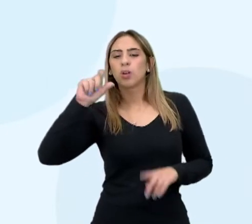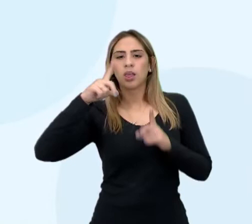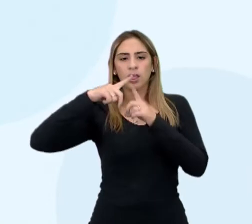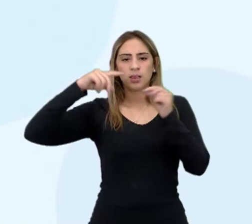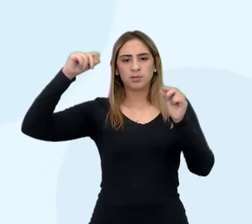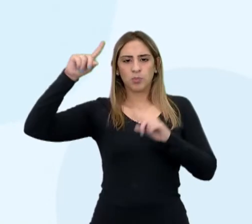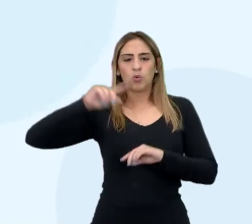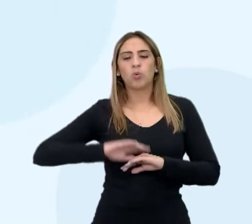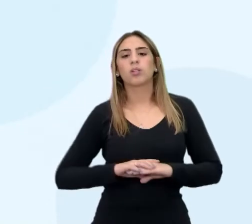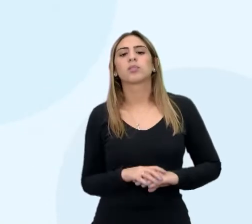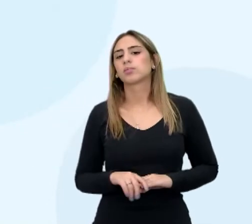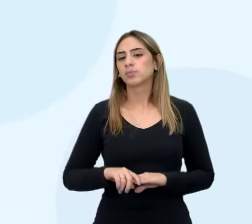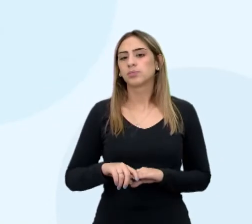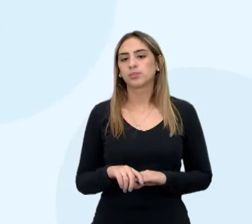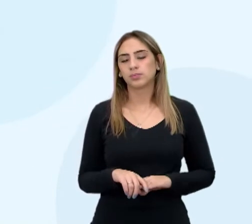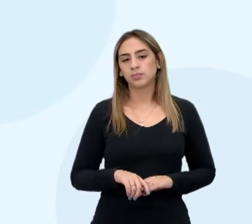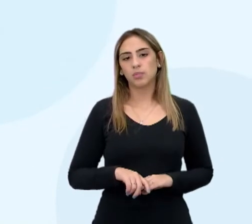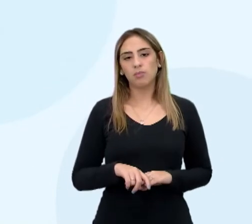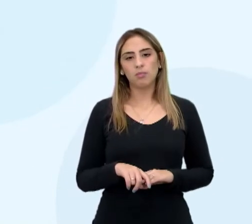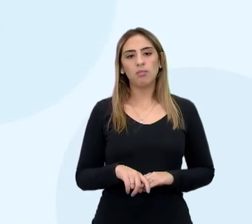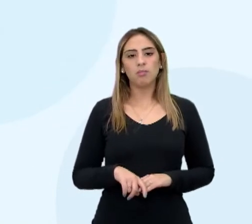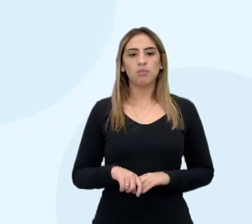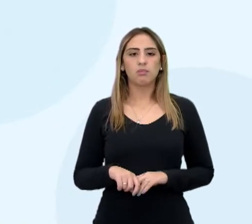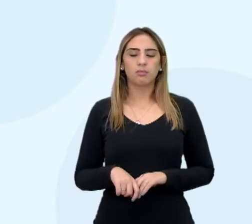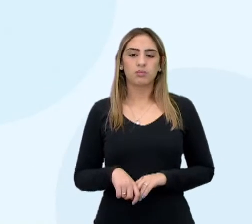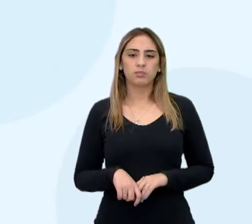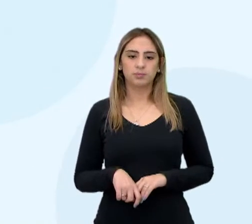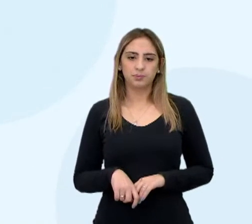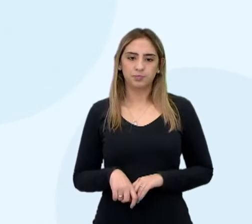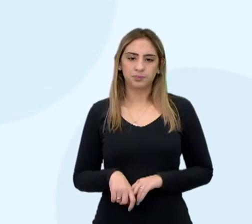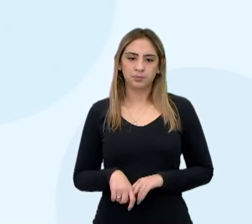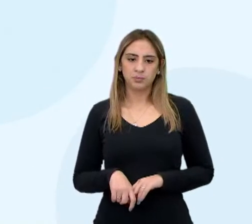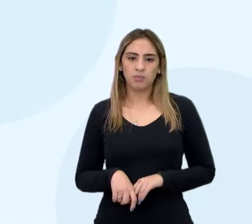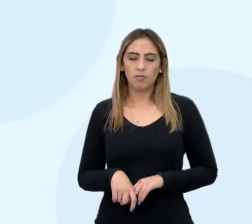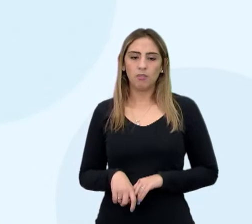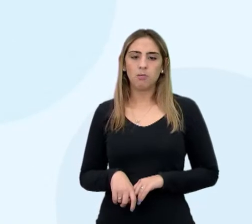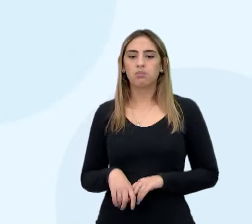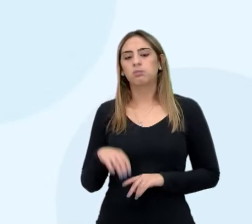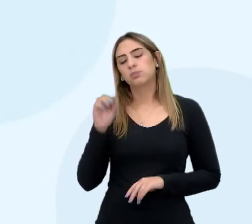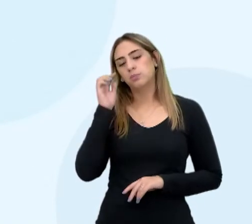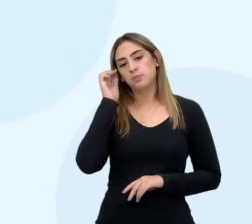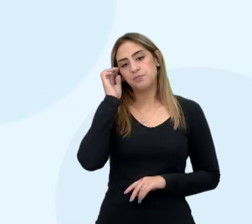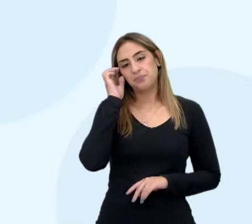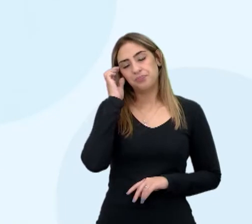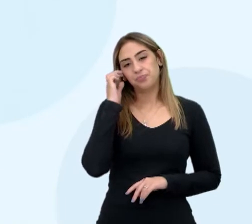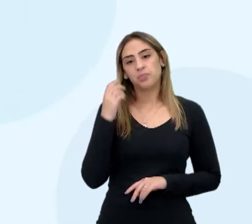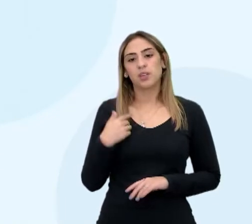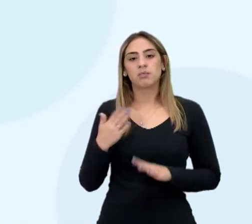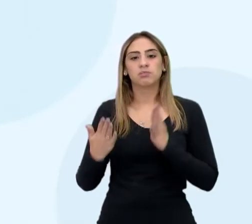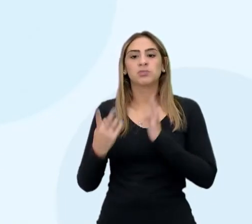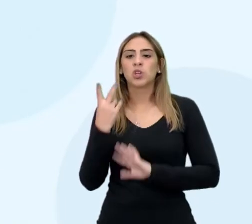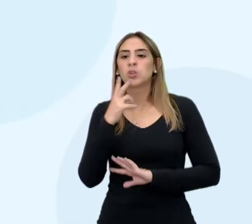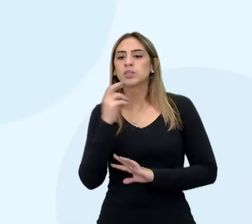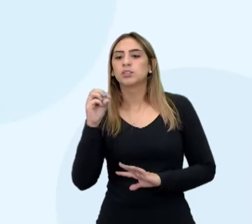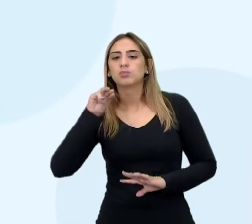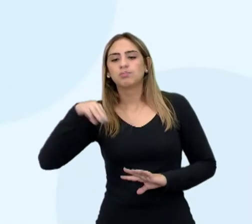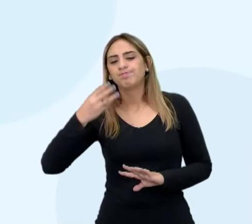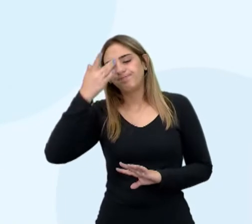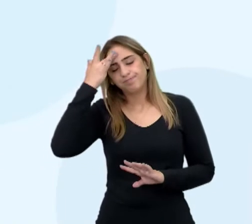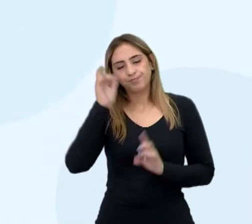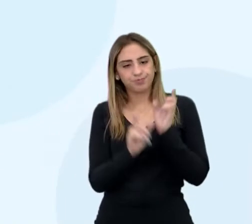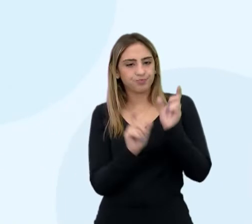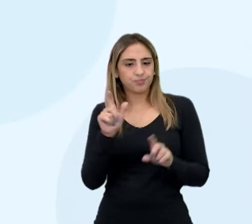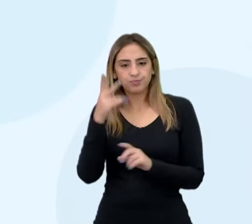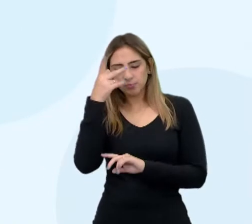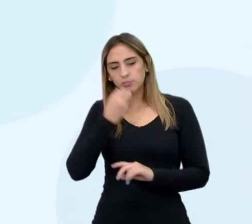11 na escala Mercalli. Né? Então, nessa época, aí, a Lisboa possuía cerca de 200 mil habitantes. O número de